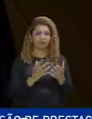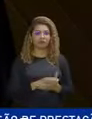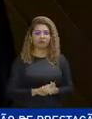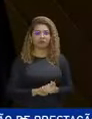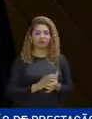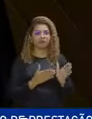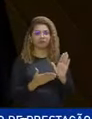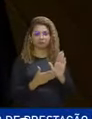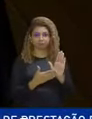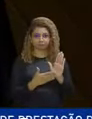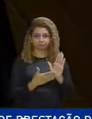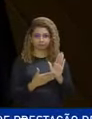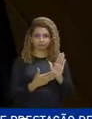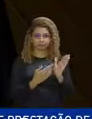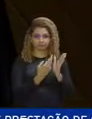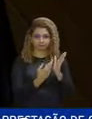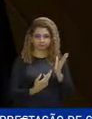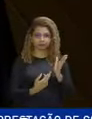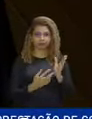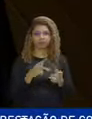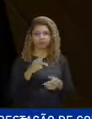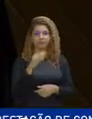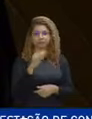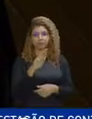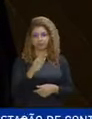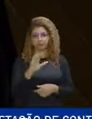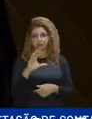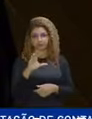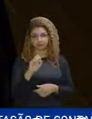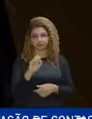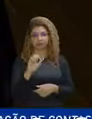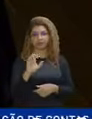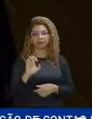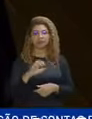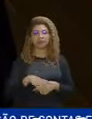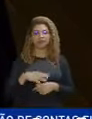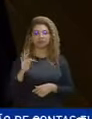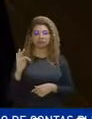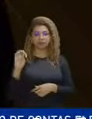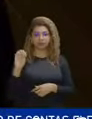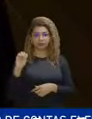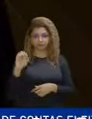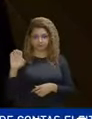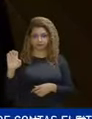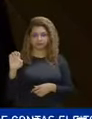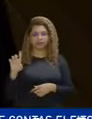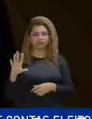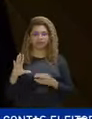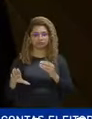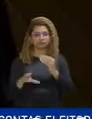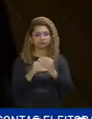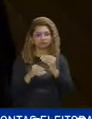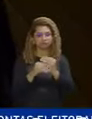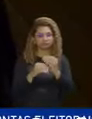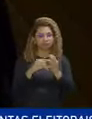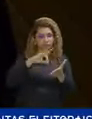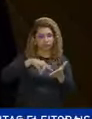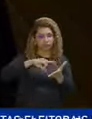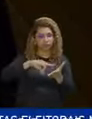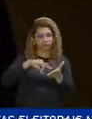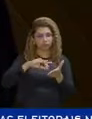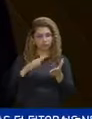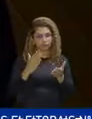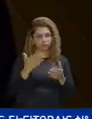no parecer da Procuradoria Regional Eleitoral, que assim afirmou. A requerente juntou os documentos essenciais para análise e confirmação